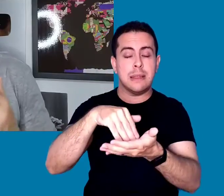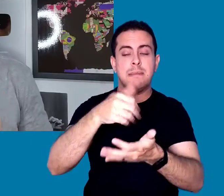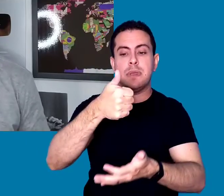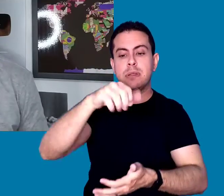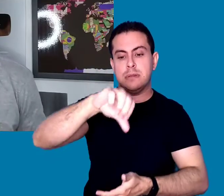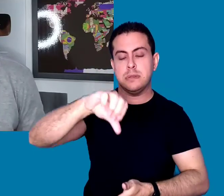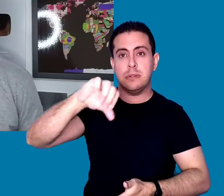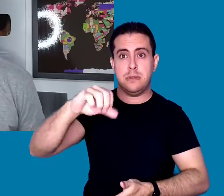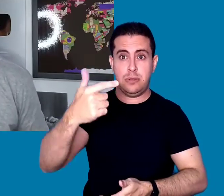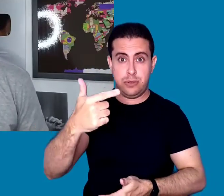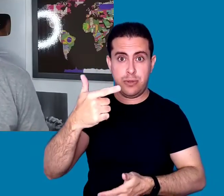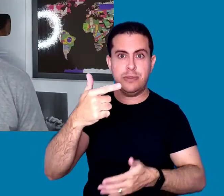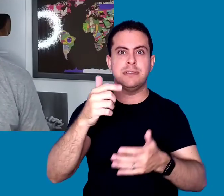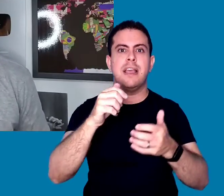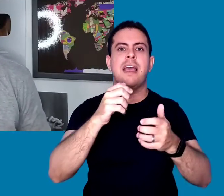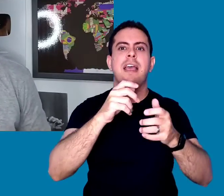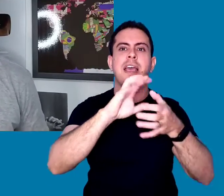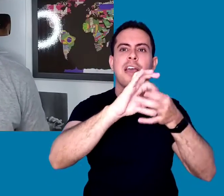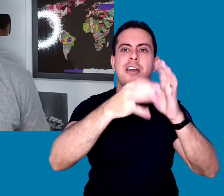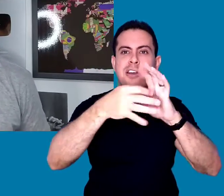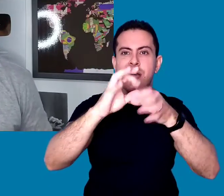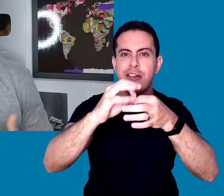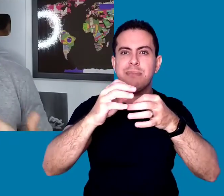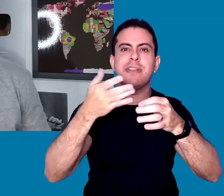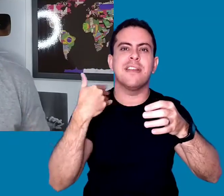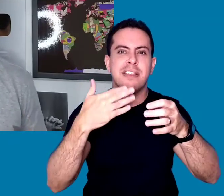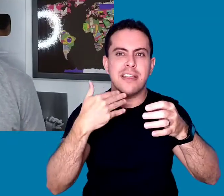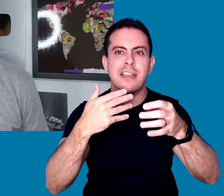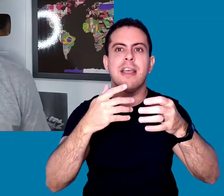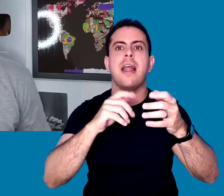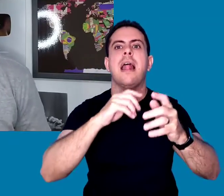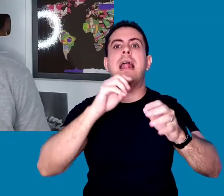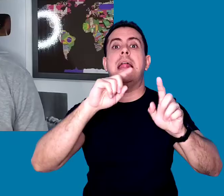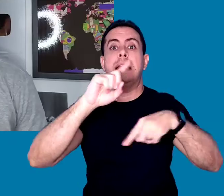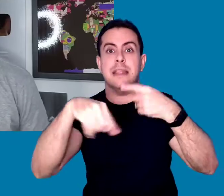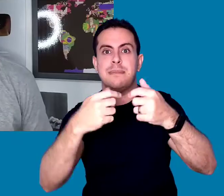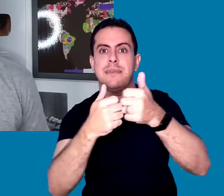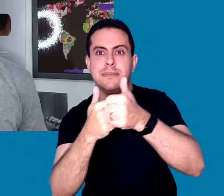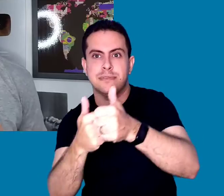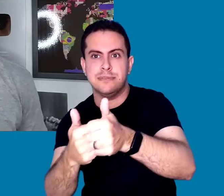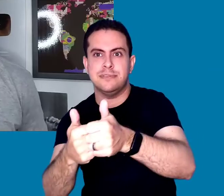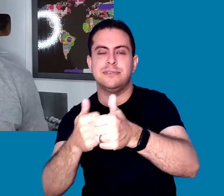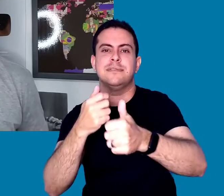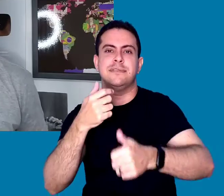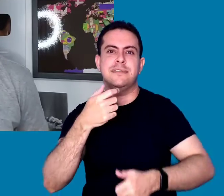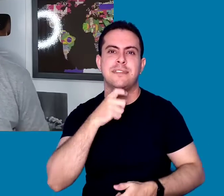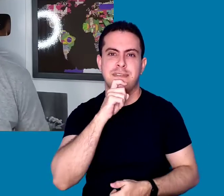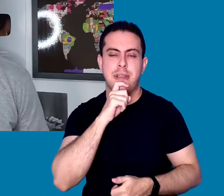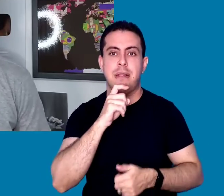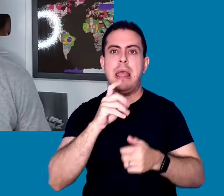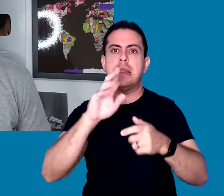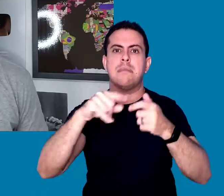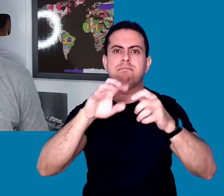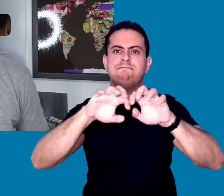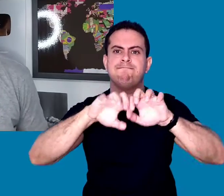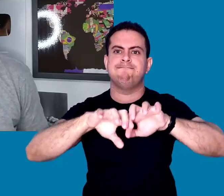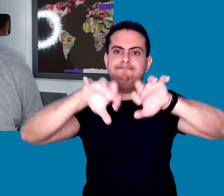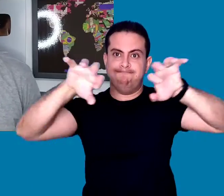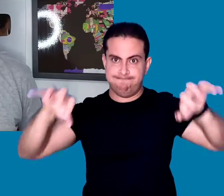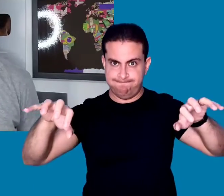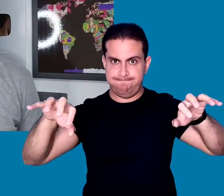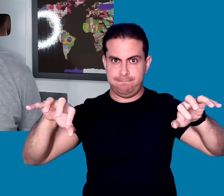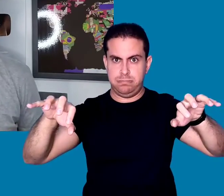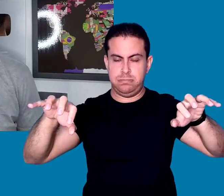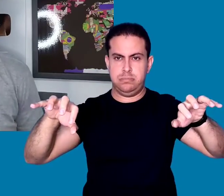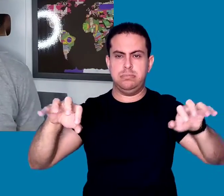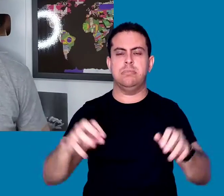as Olimpíadas de Verão ocorriam. Porém, isso logo foi alterado e elas passaram a ocorrer de forma intercalada. O Brasil